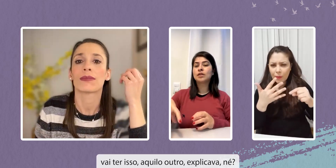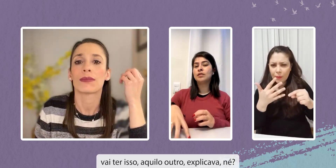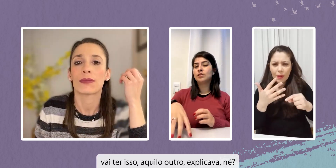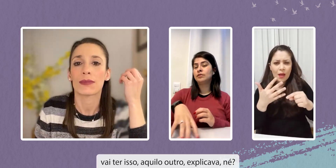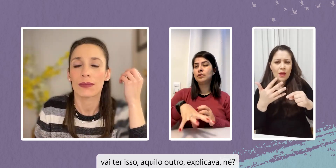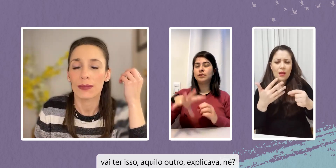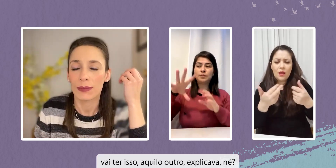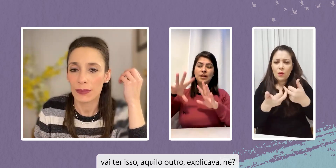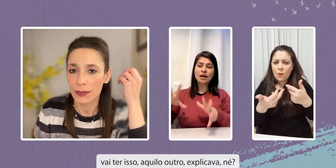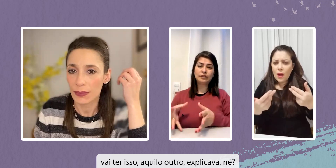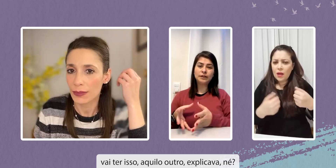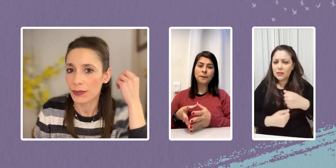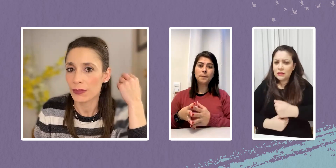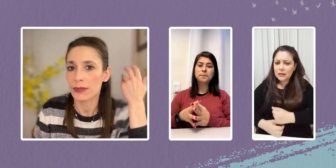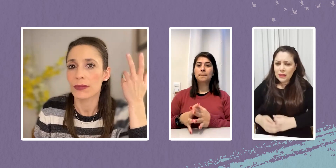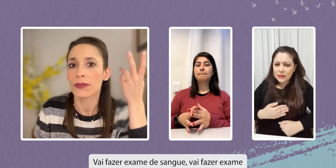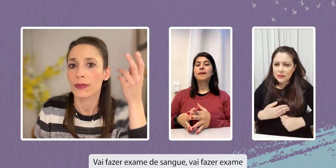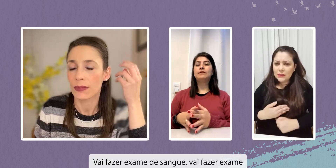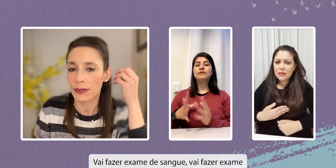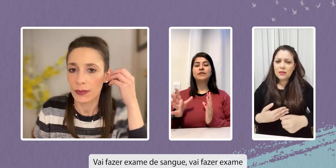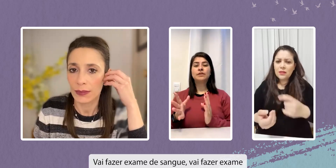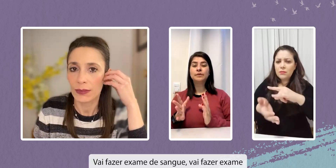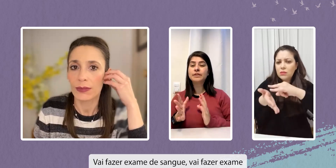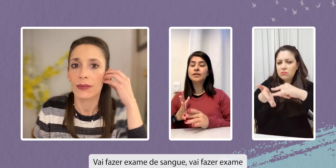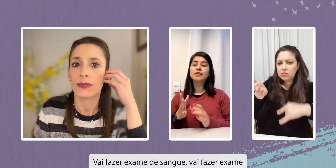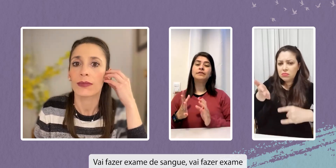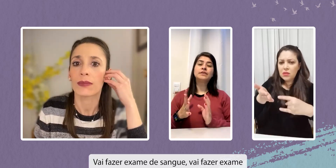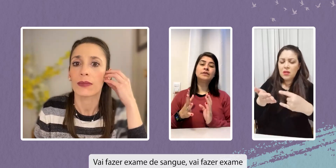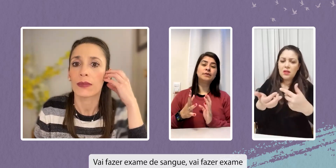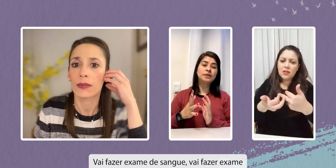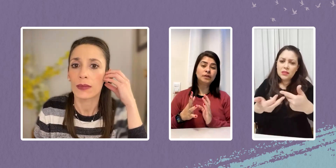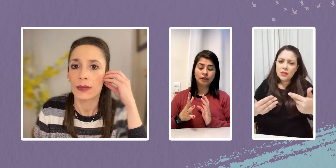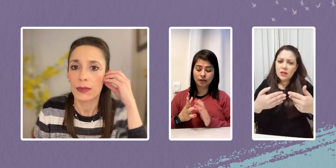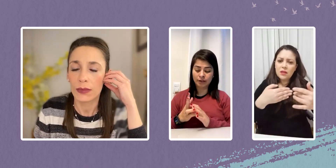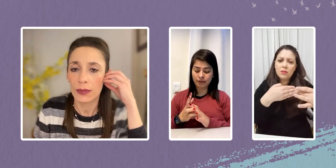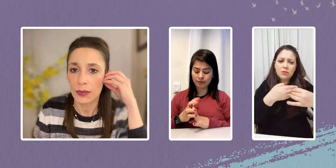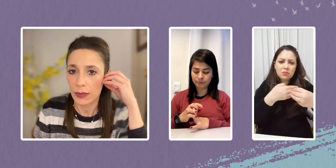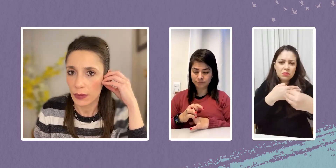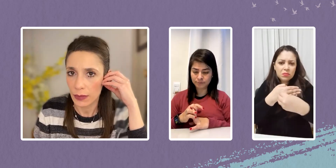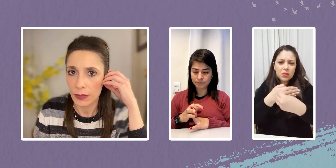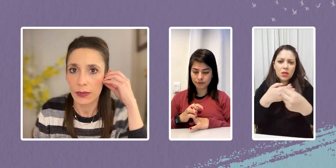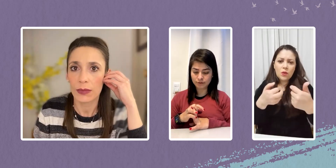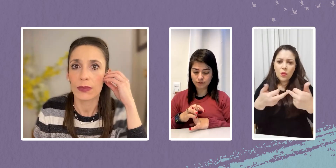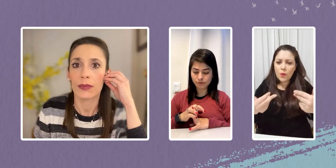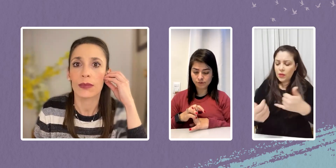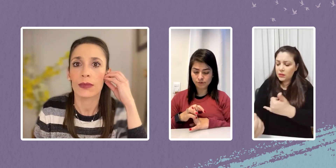isso, aquilo outro. Explicava, né? Vai fazer o exame de sangue, vai fazer o exame